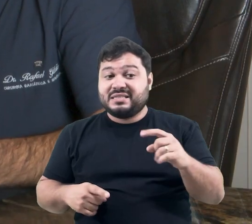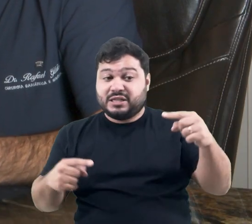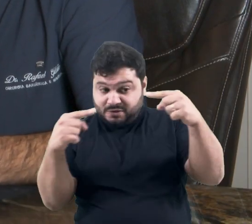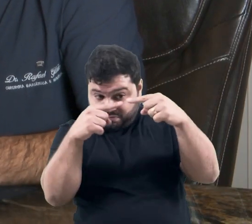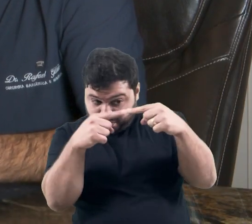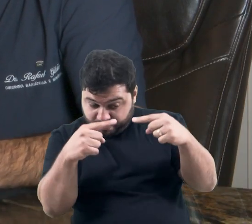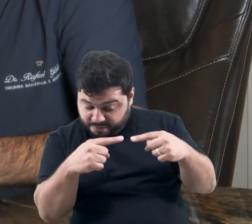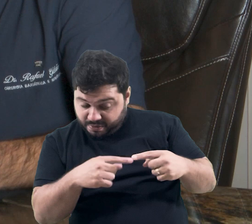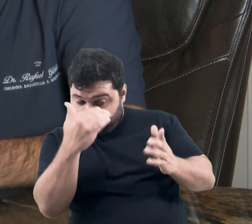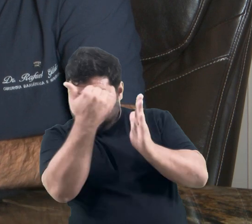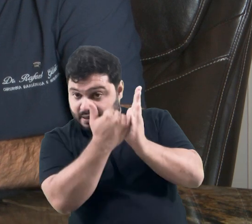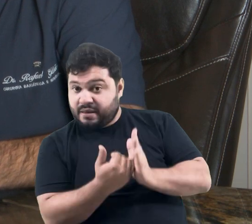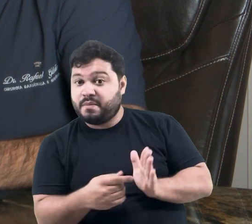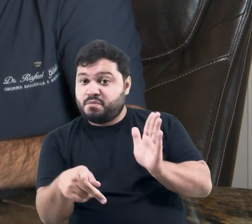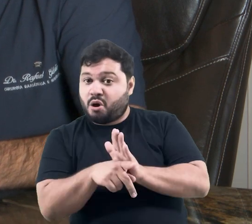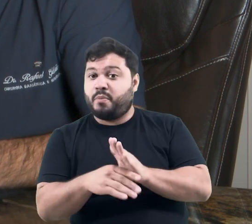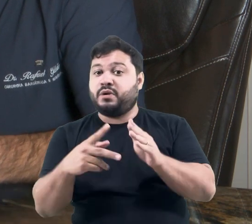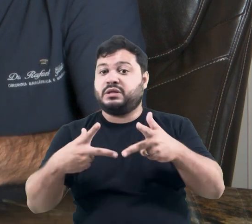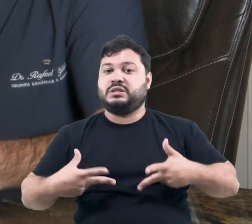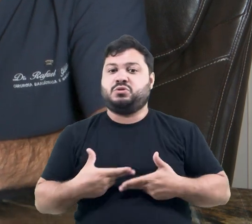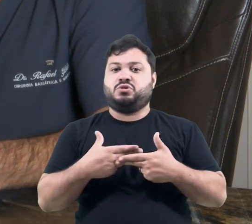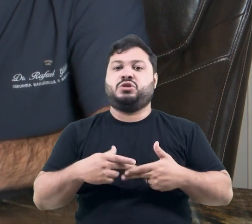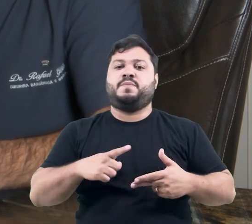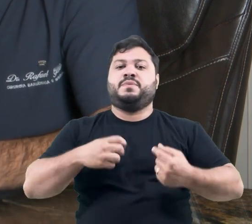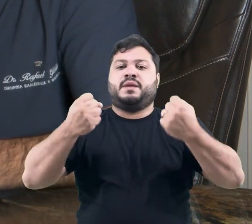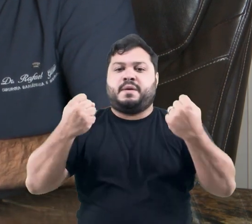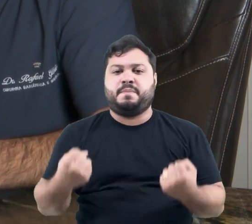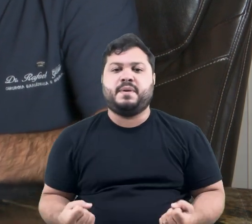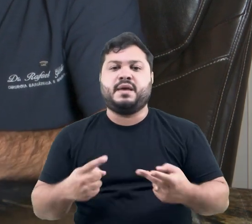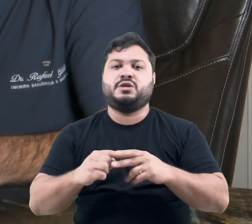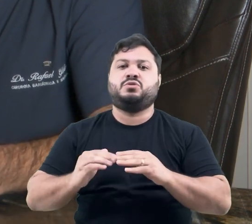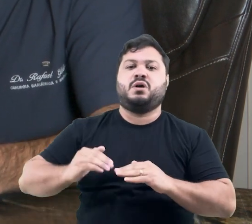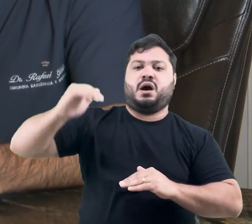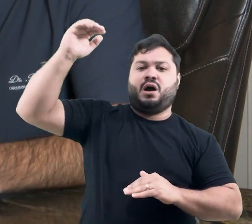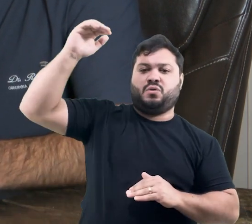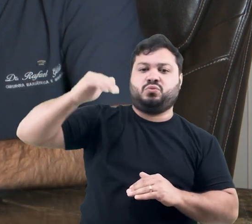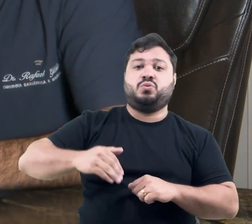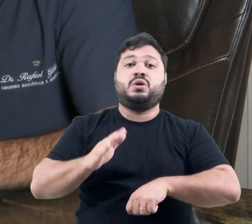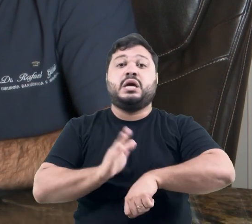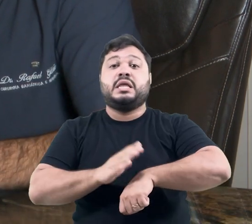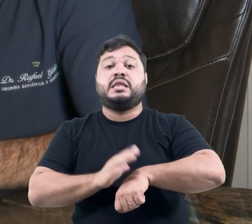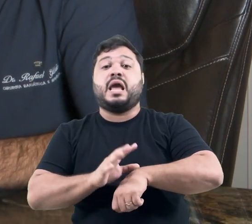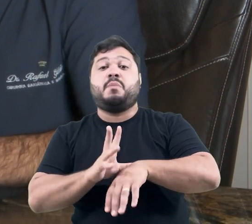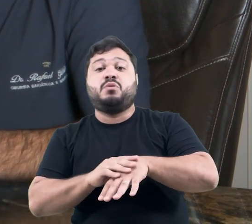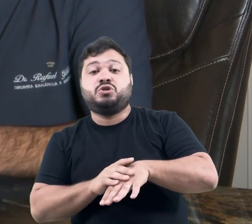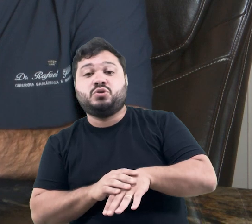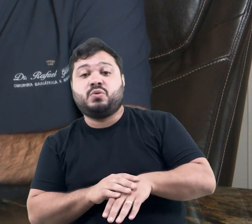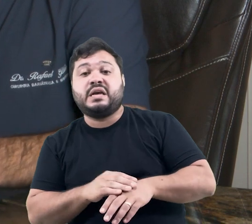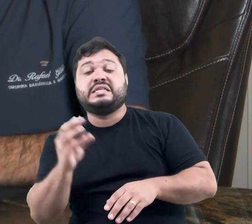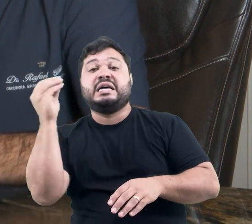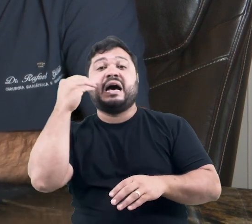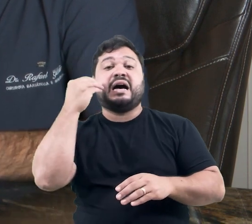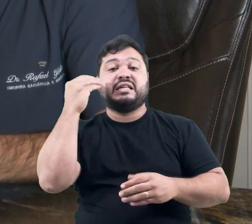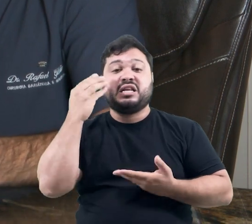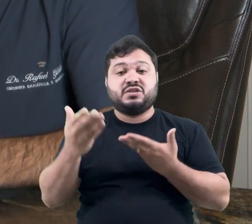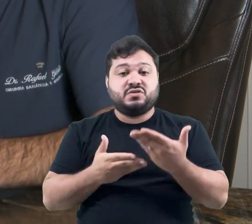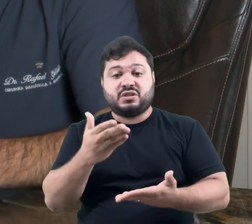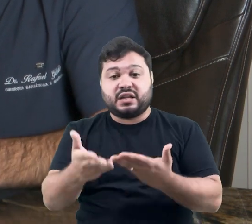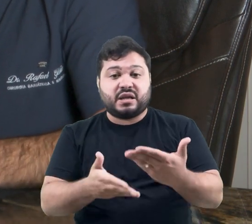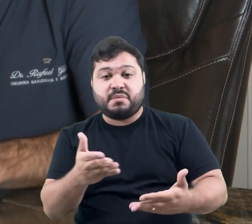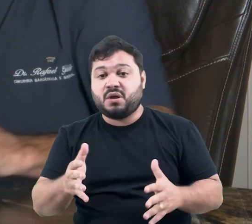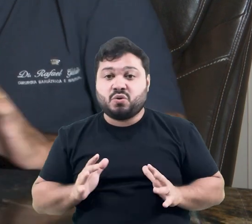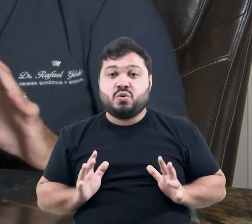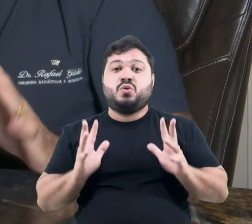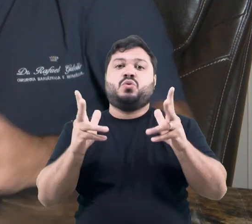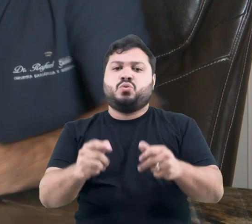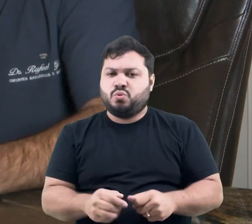ele preenche os critérios de indicação de cirurgia, que envolve o peso, a altura, o tempo de doença, as tentativas de tratamento